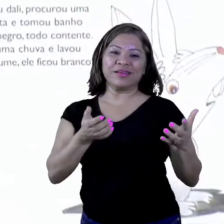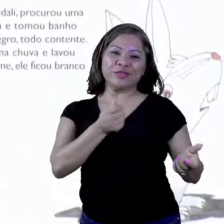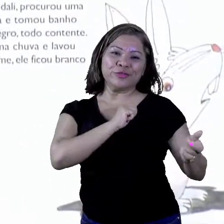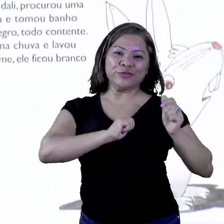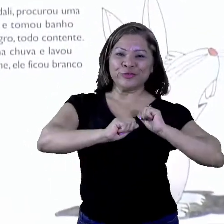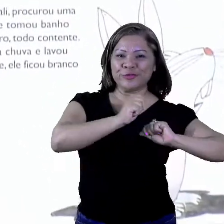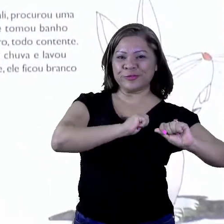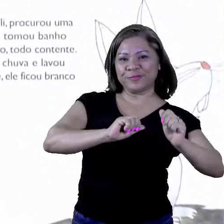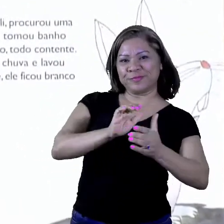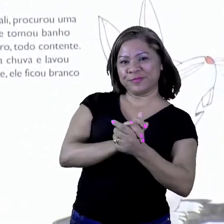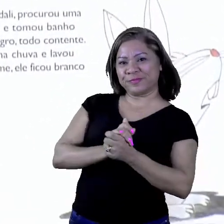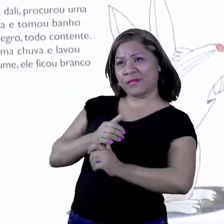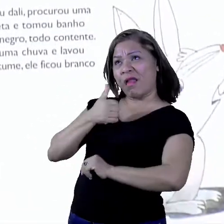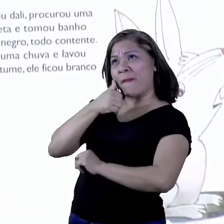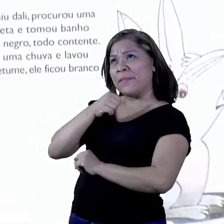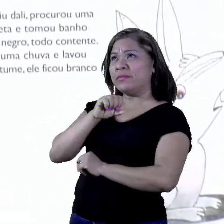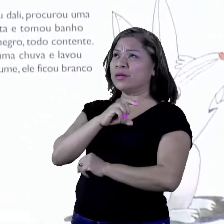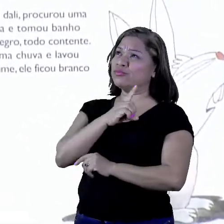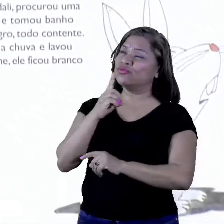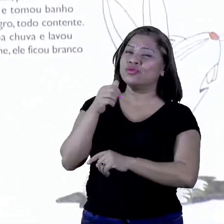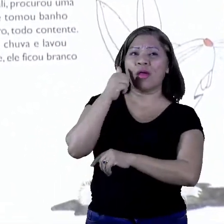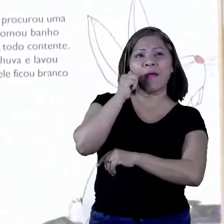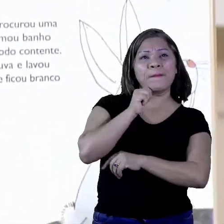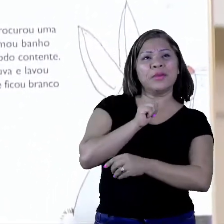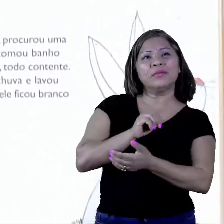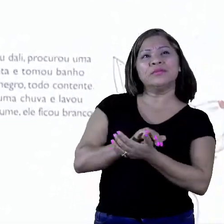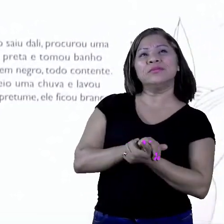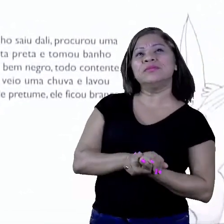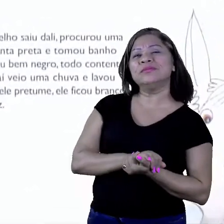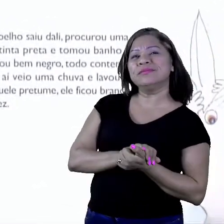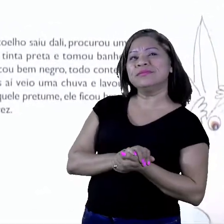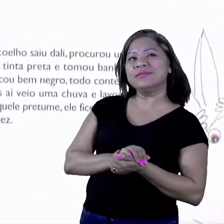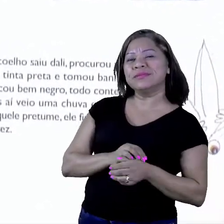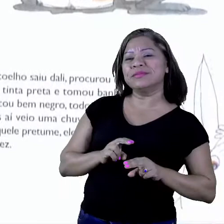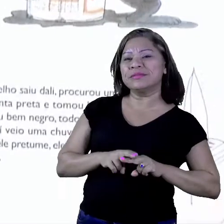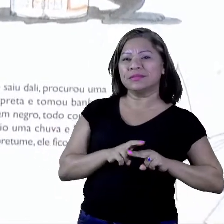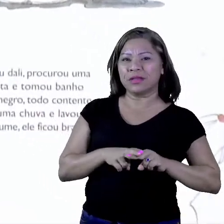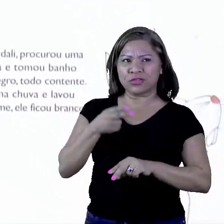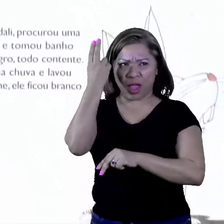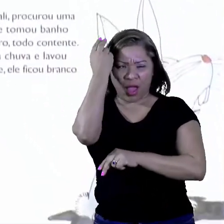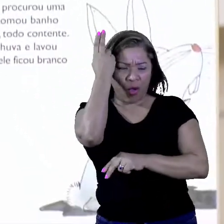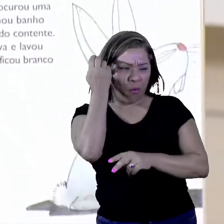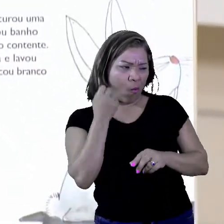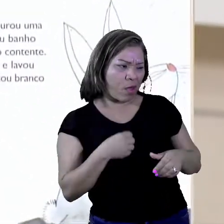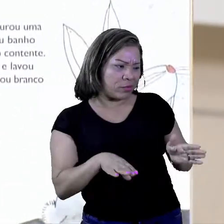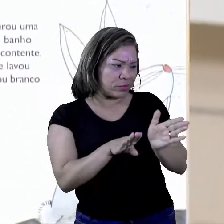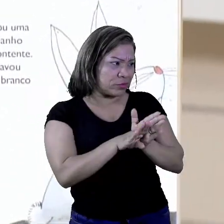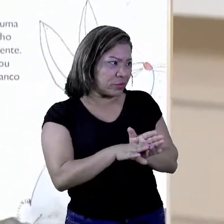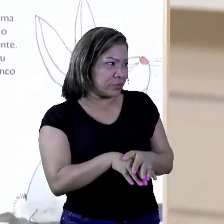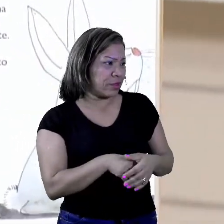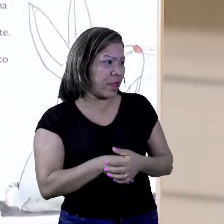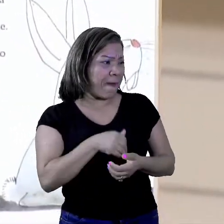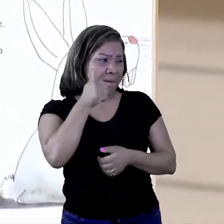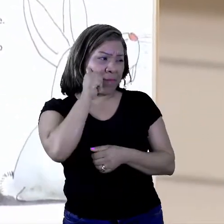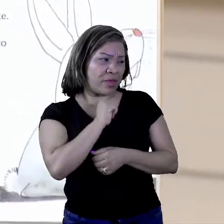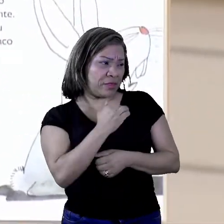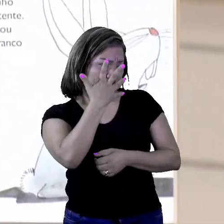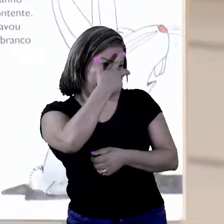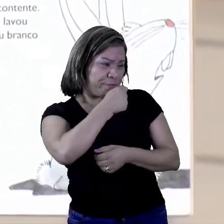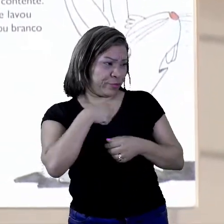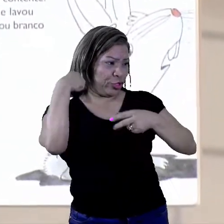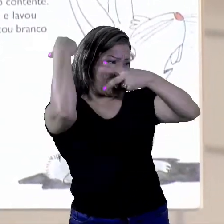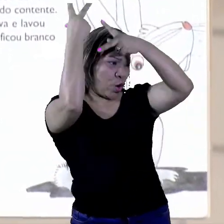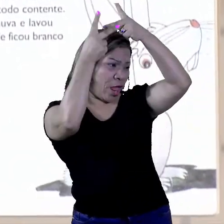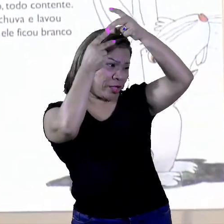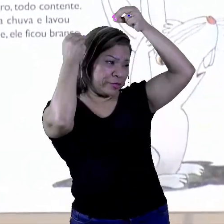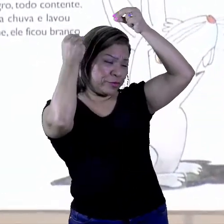casa, tranquila, deitada na tua rede, o coelhinho chega e fala, menina bonita do laço de fita, o que você faz para